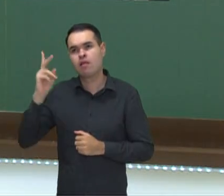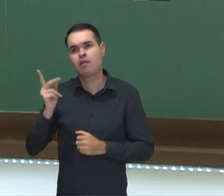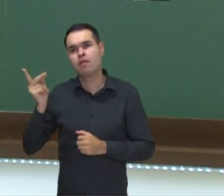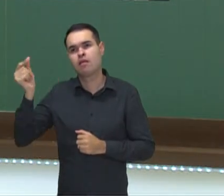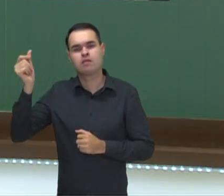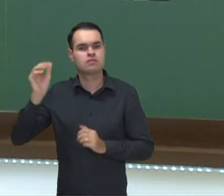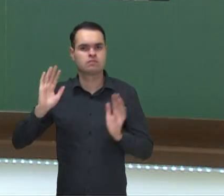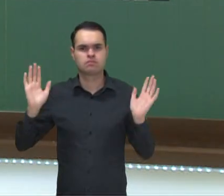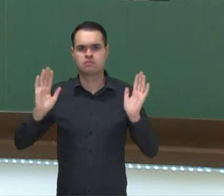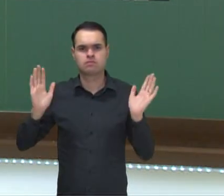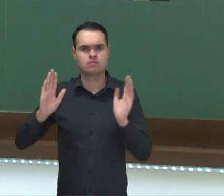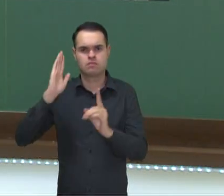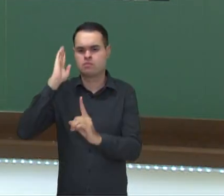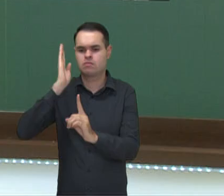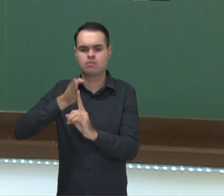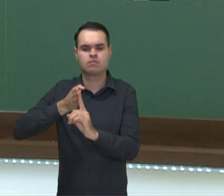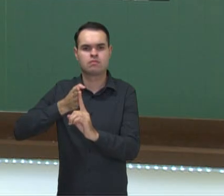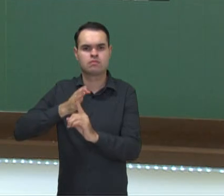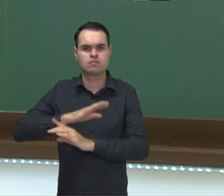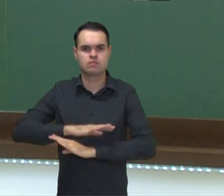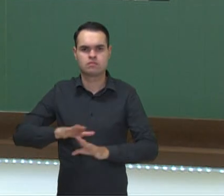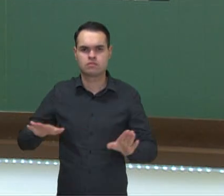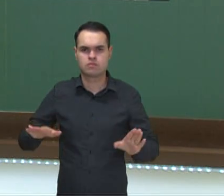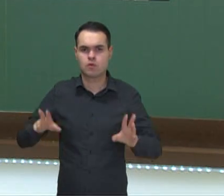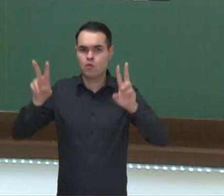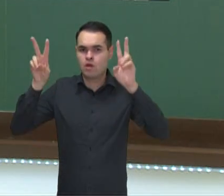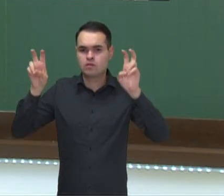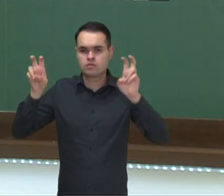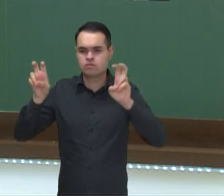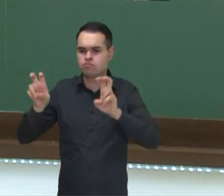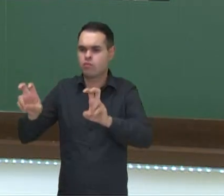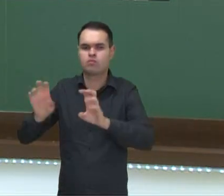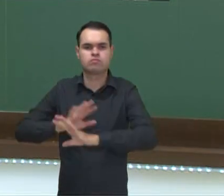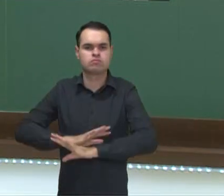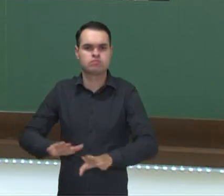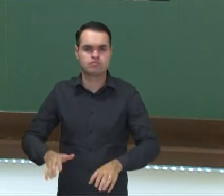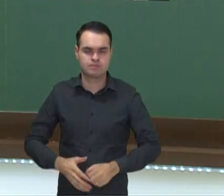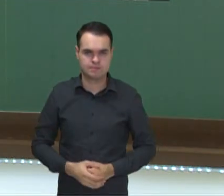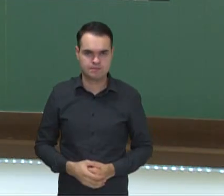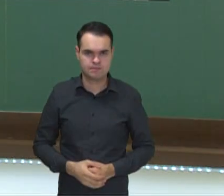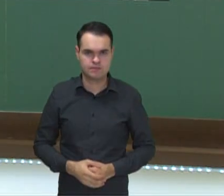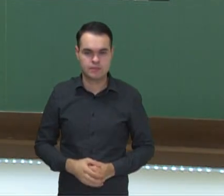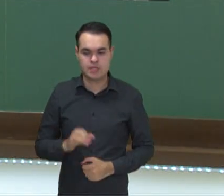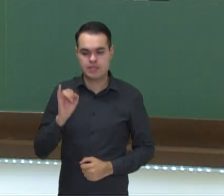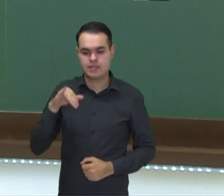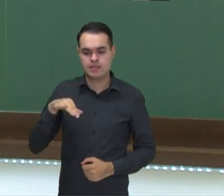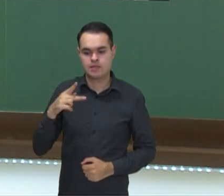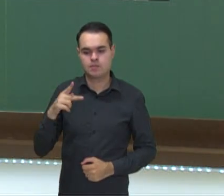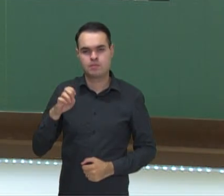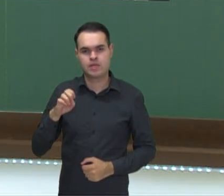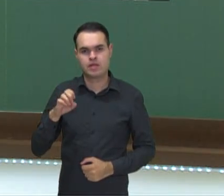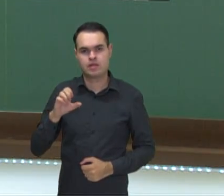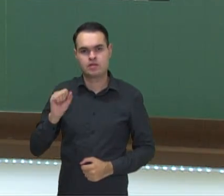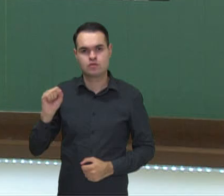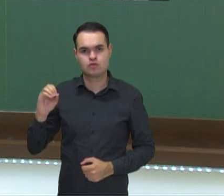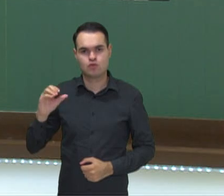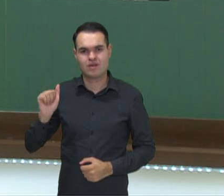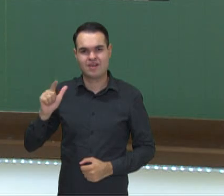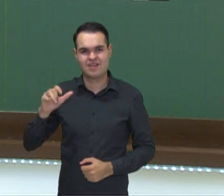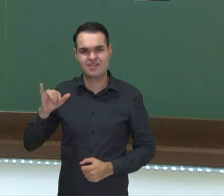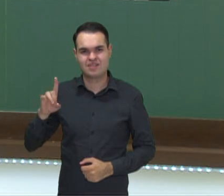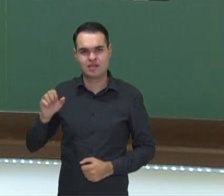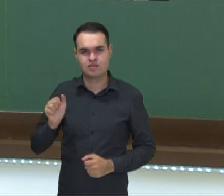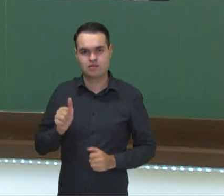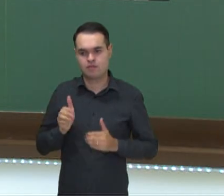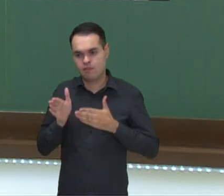fala diretamente o que é o assunto abordado, ele vai direto ao assunto. Impessoalidade, porque nós não temos opinião ali,